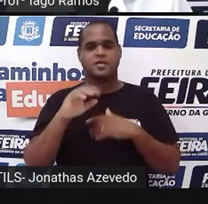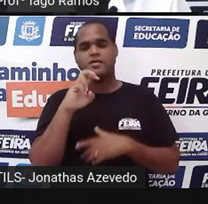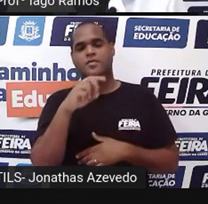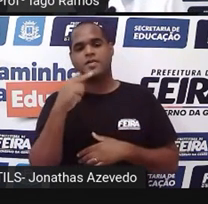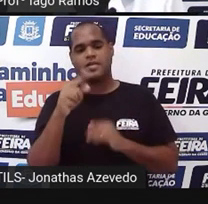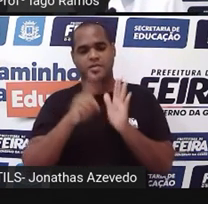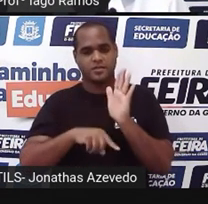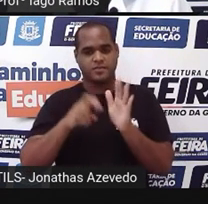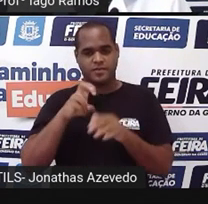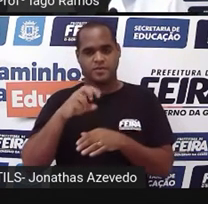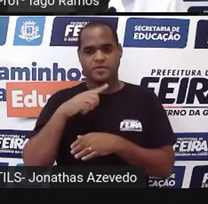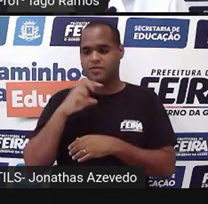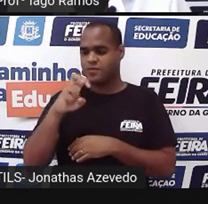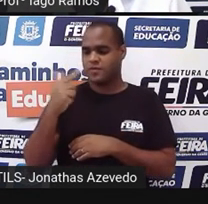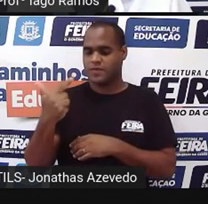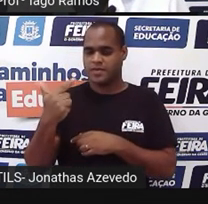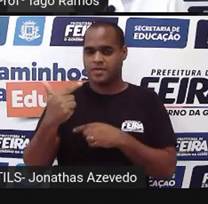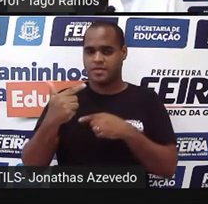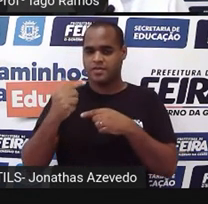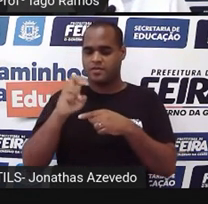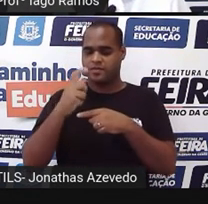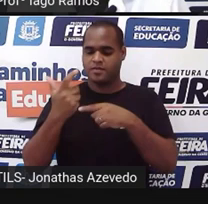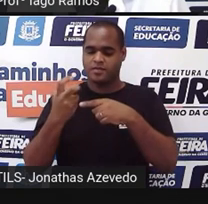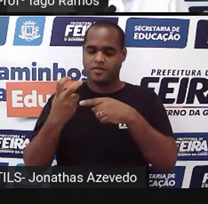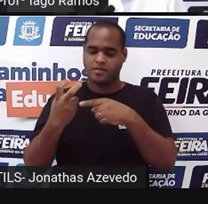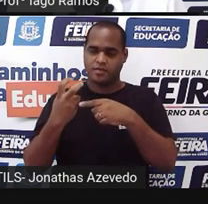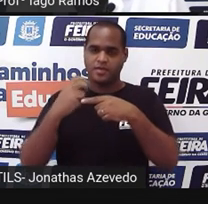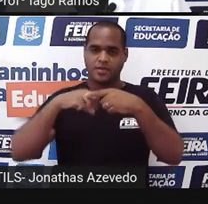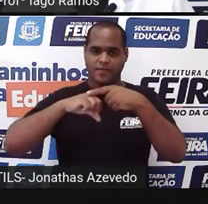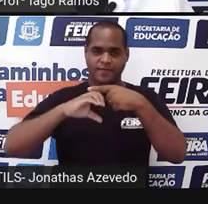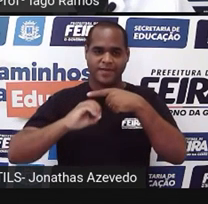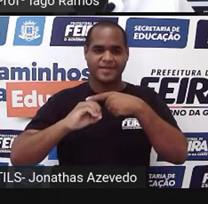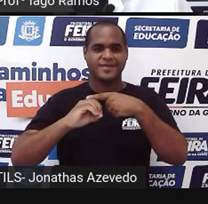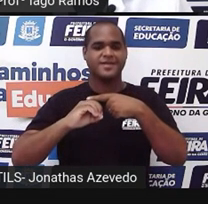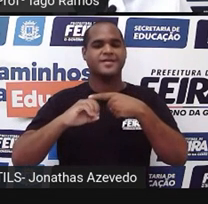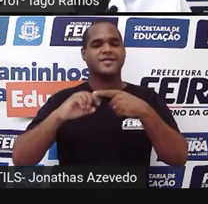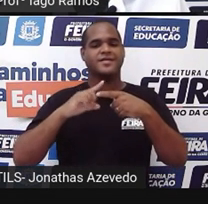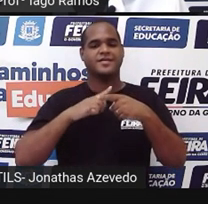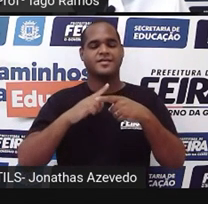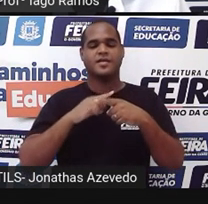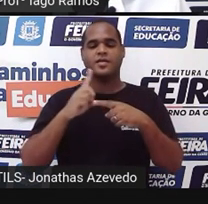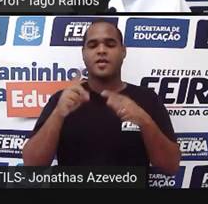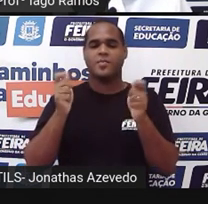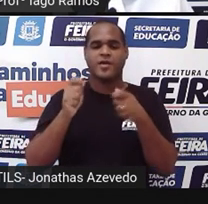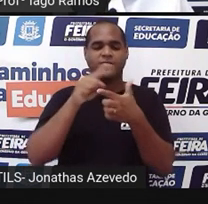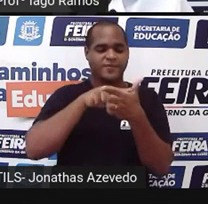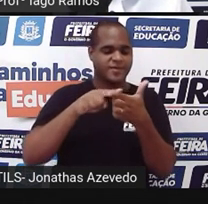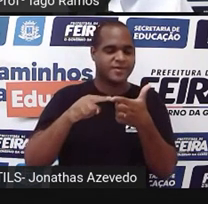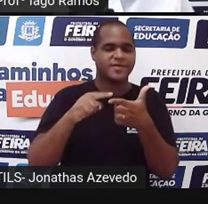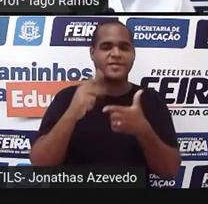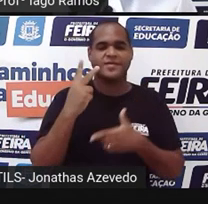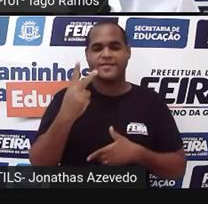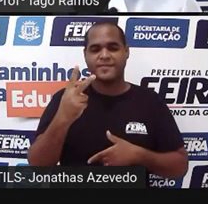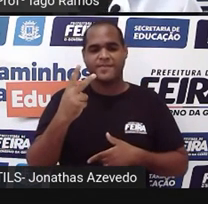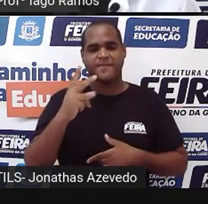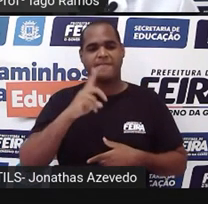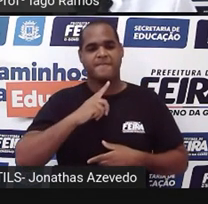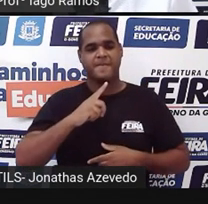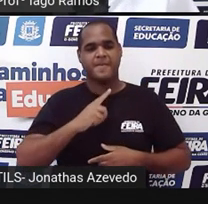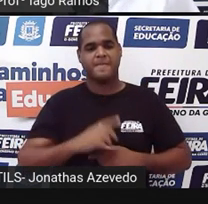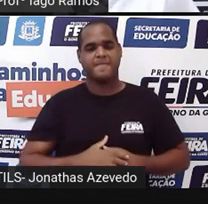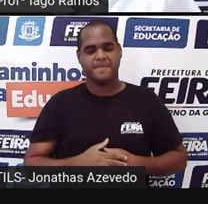57 - nunca 5252 90 a vos o máximo que a gente consegue fazer é